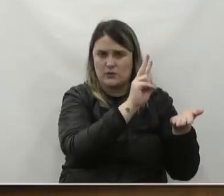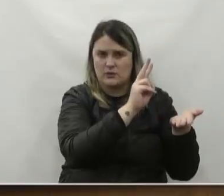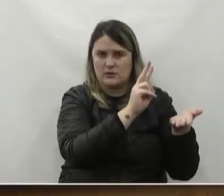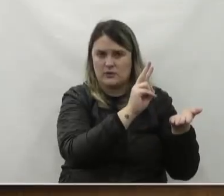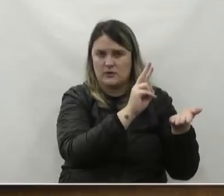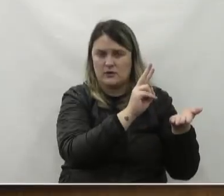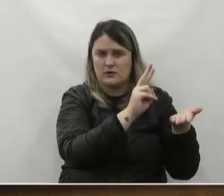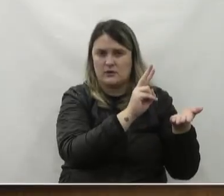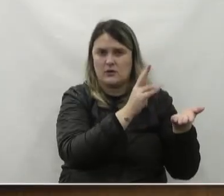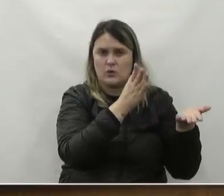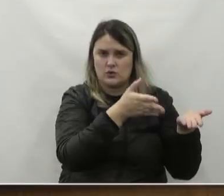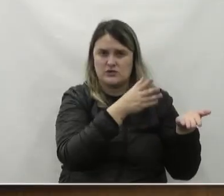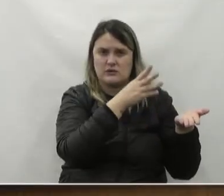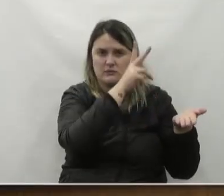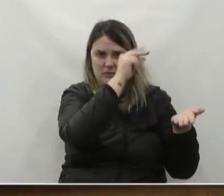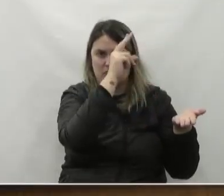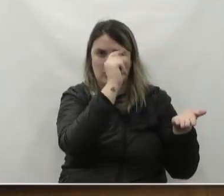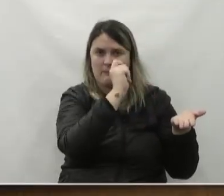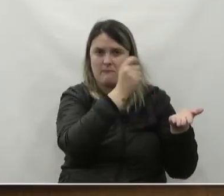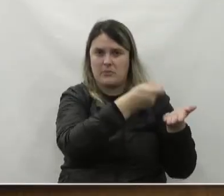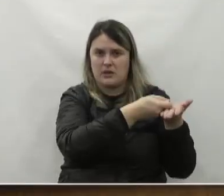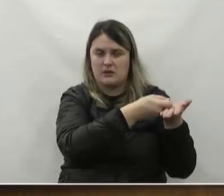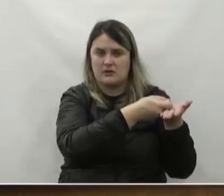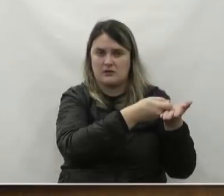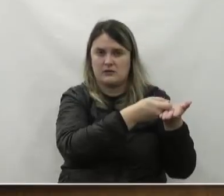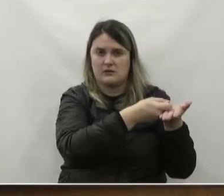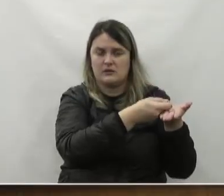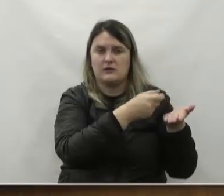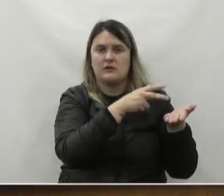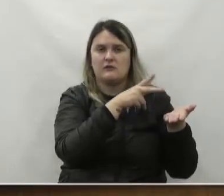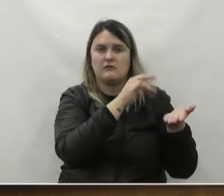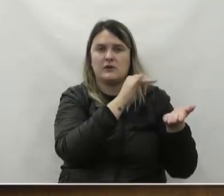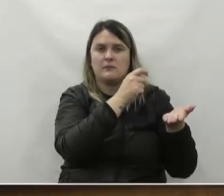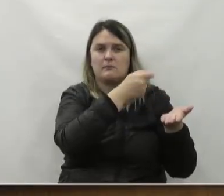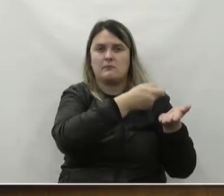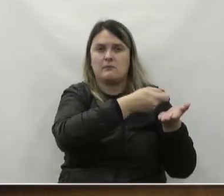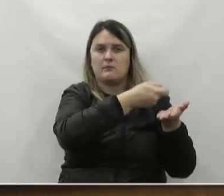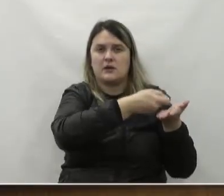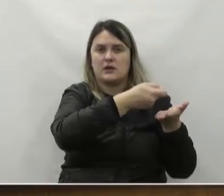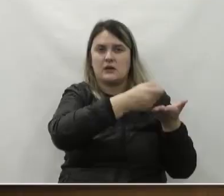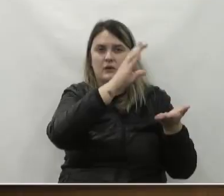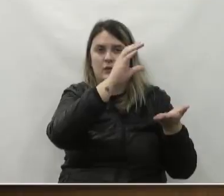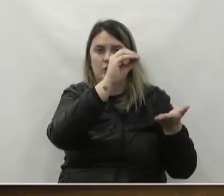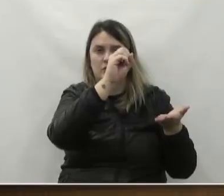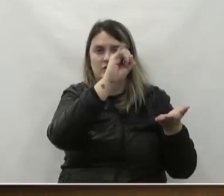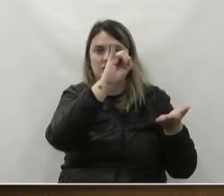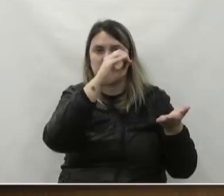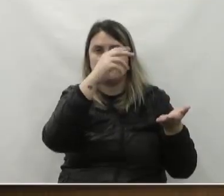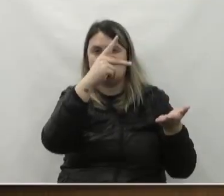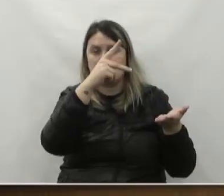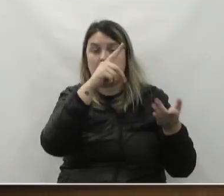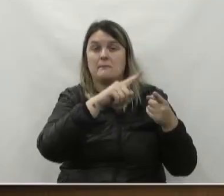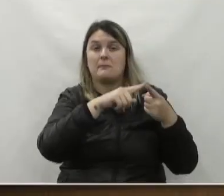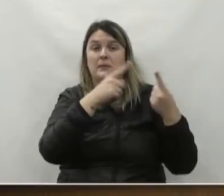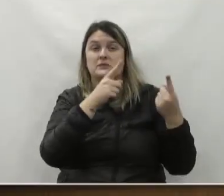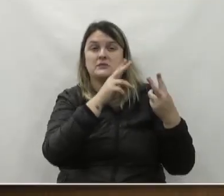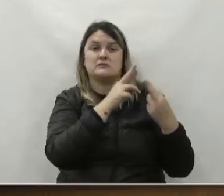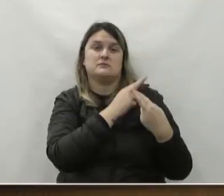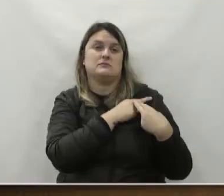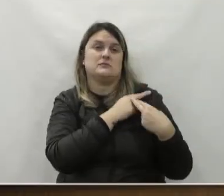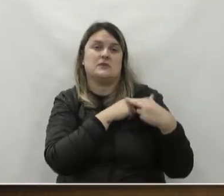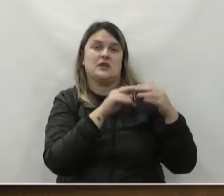que hoje a prefeitura paga, ela vai ficar pagando através da CUSIP, mas a responsabilidade